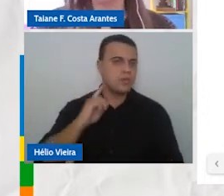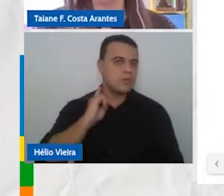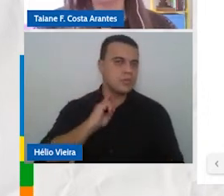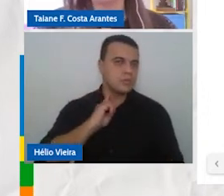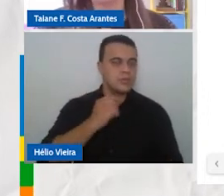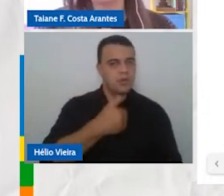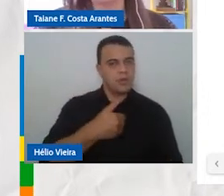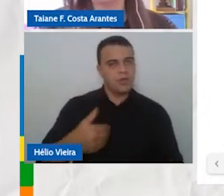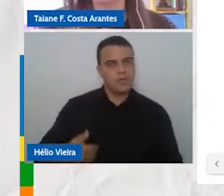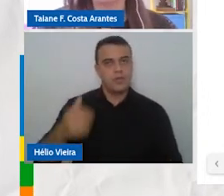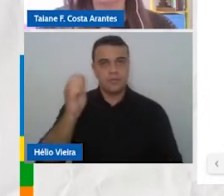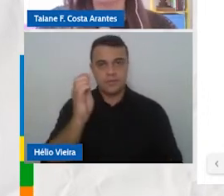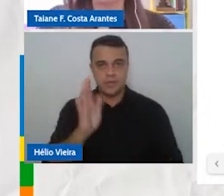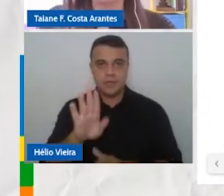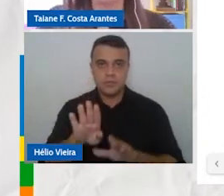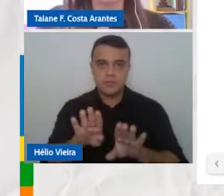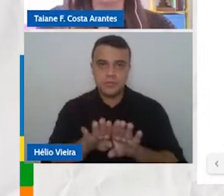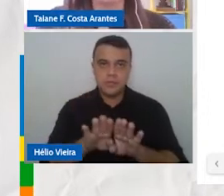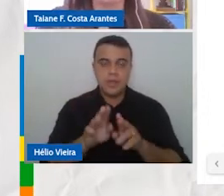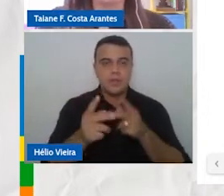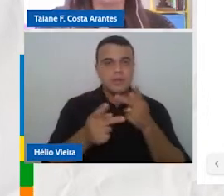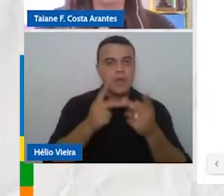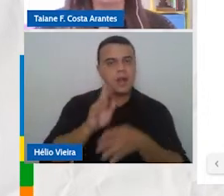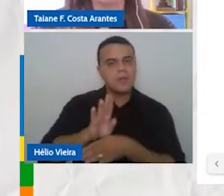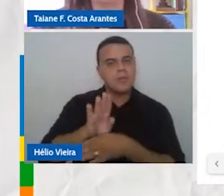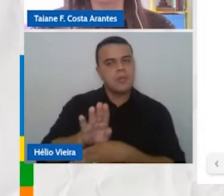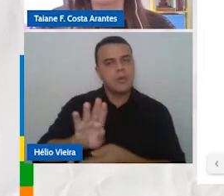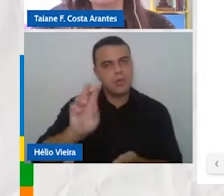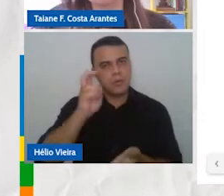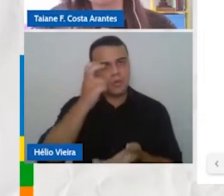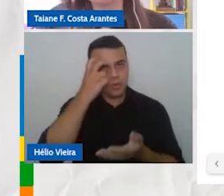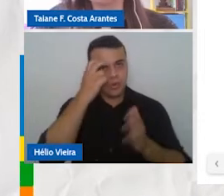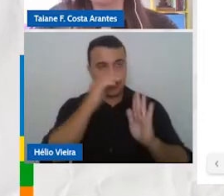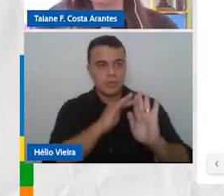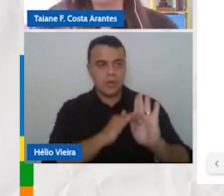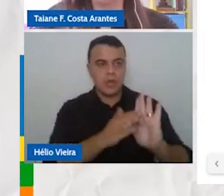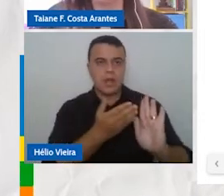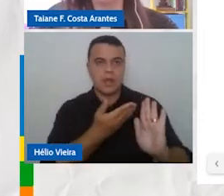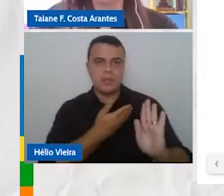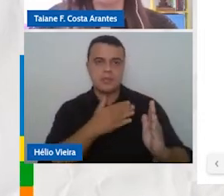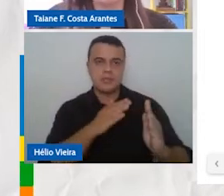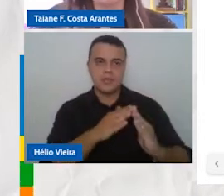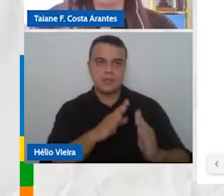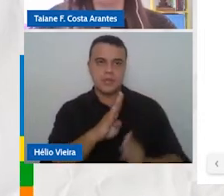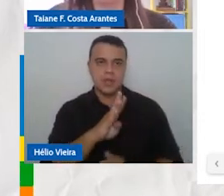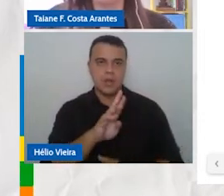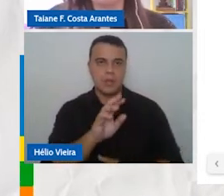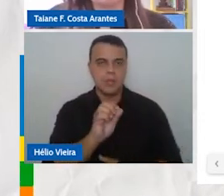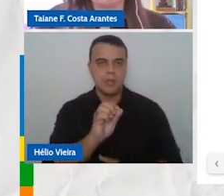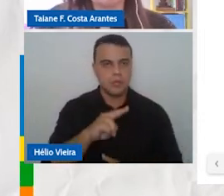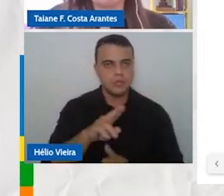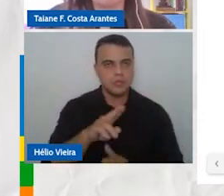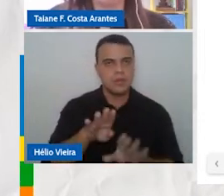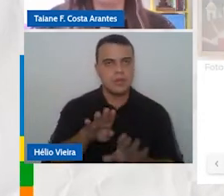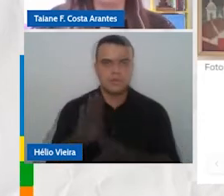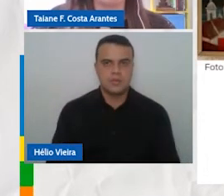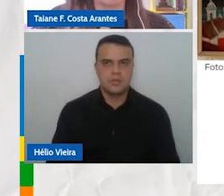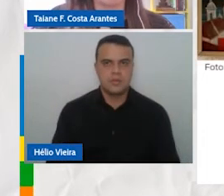Federal, além de contar com o apoio cultural do Programa Amigos da Casa, da Brose do Brasil e da